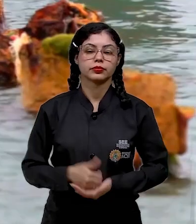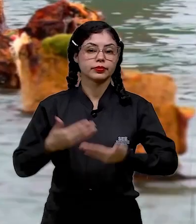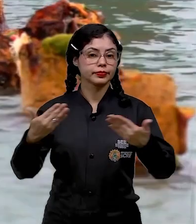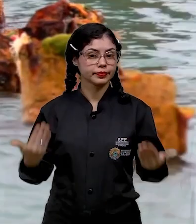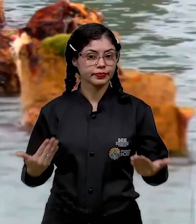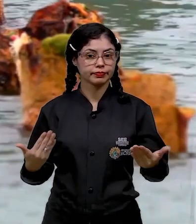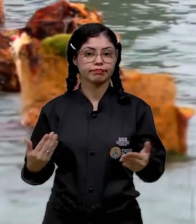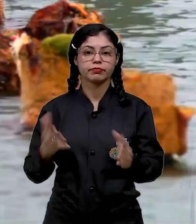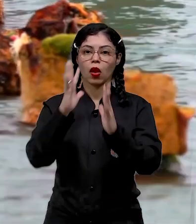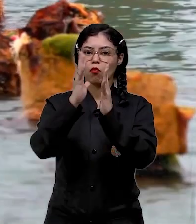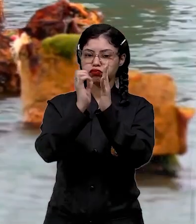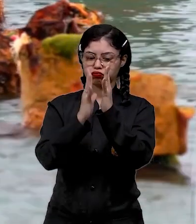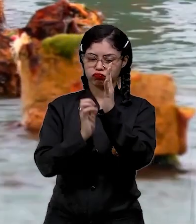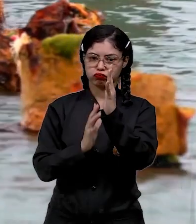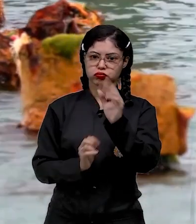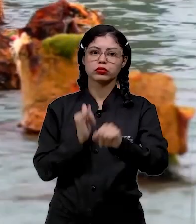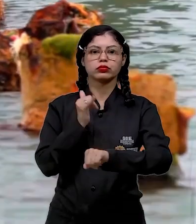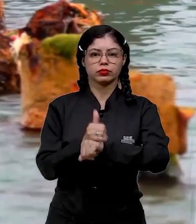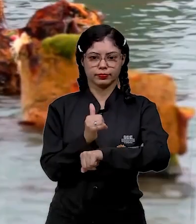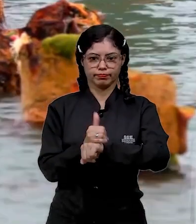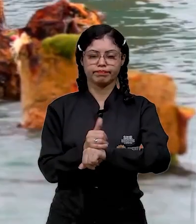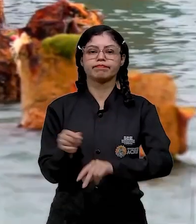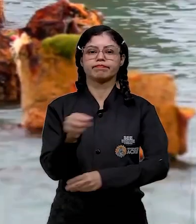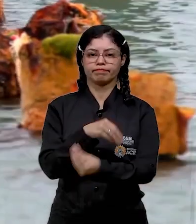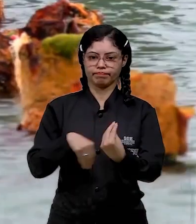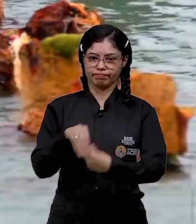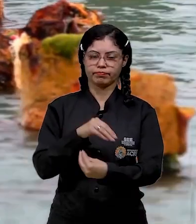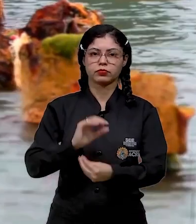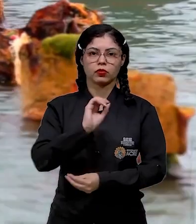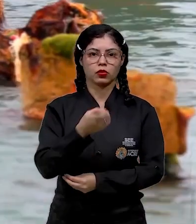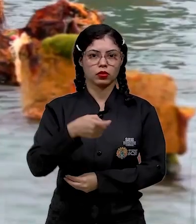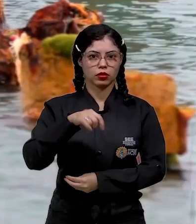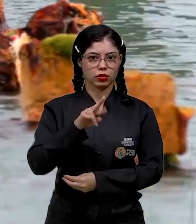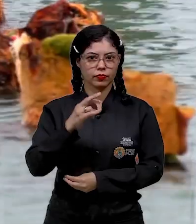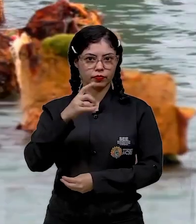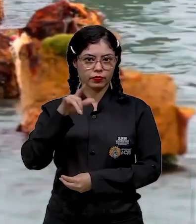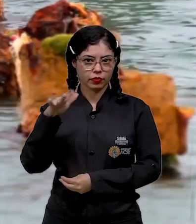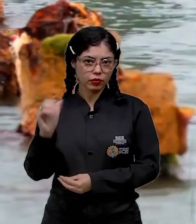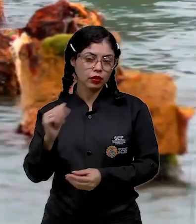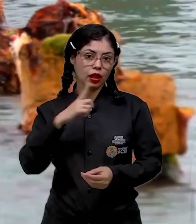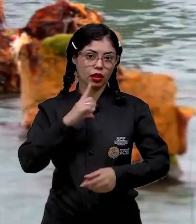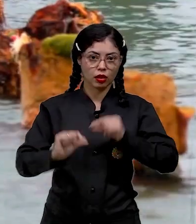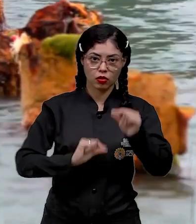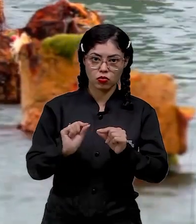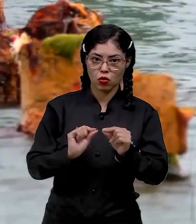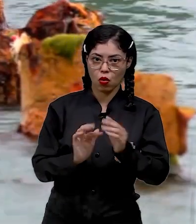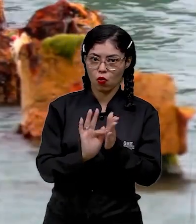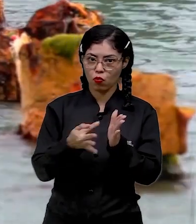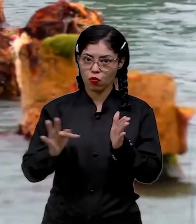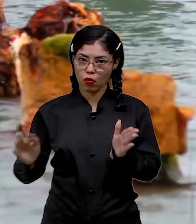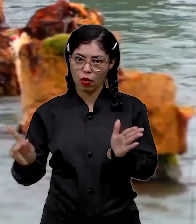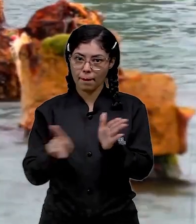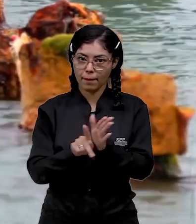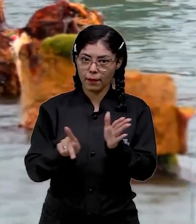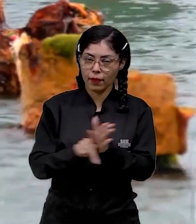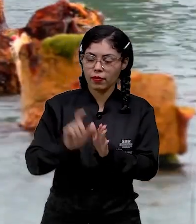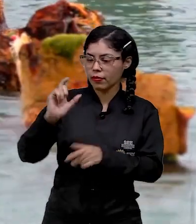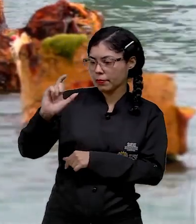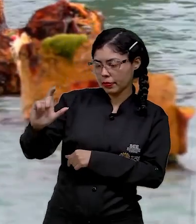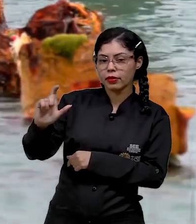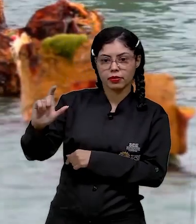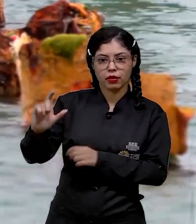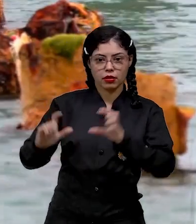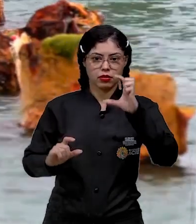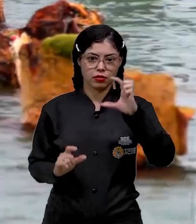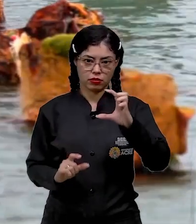da ferrugem também é uma reação de oxidação. Para que haja ali o funcionamento das pilhas e das baterias, né? Vai acontecer